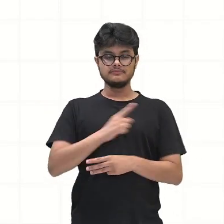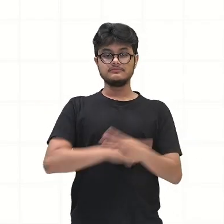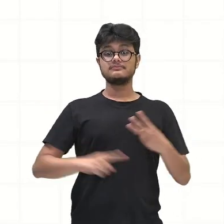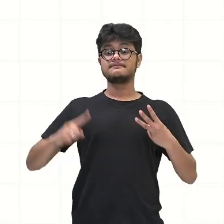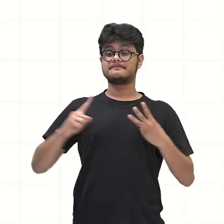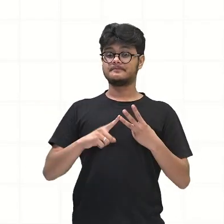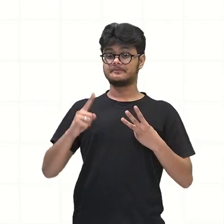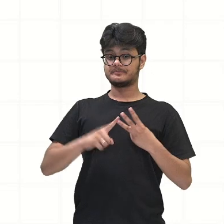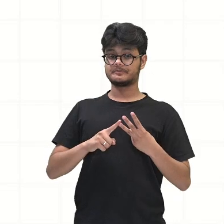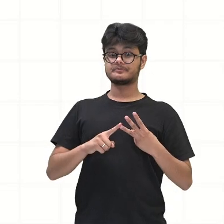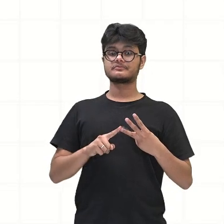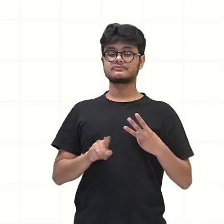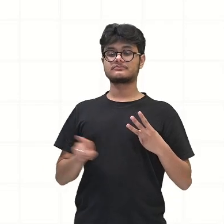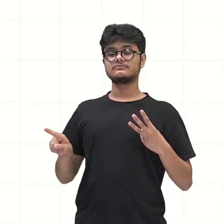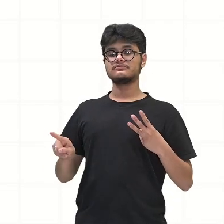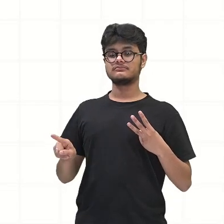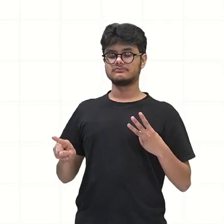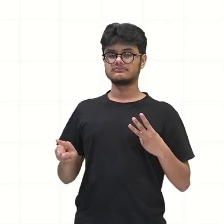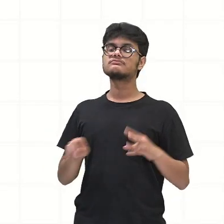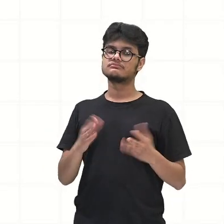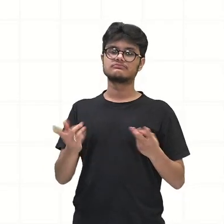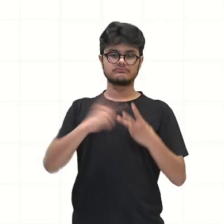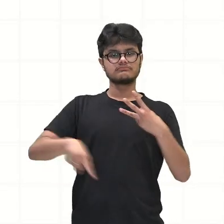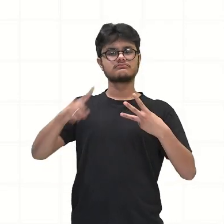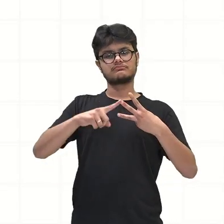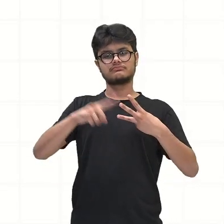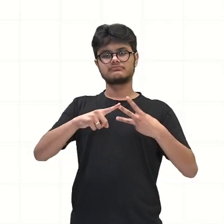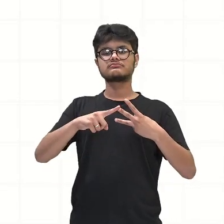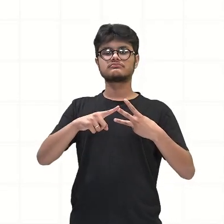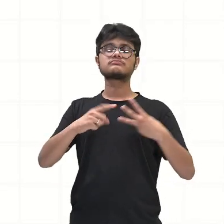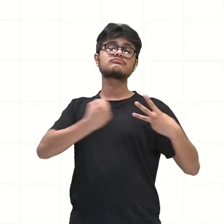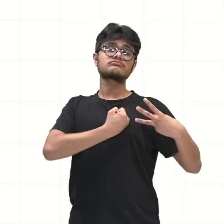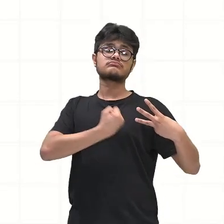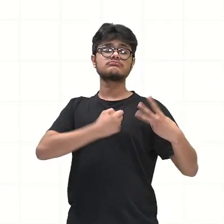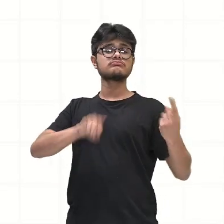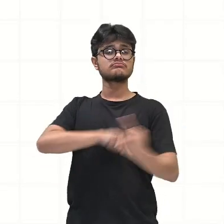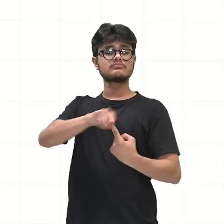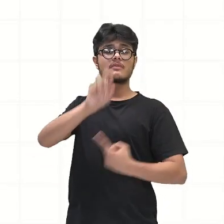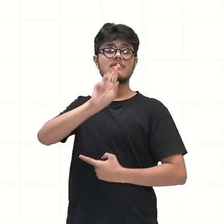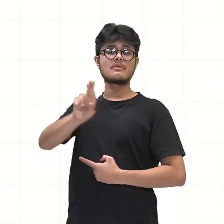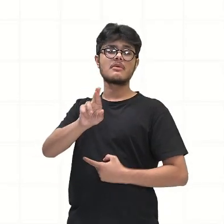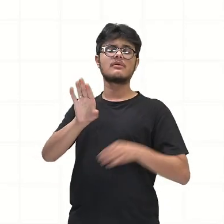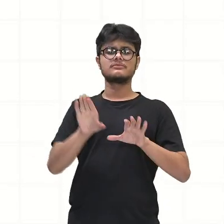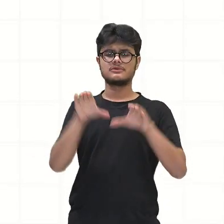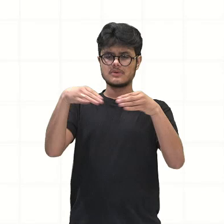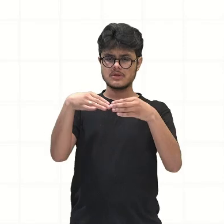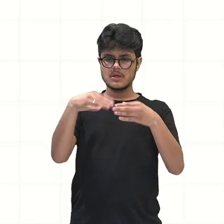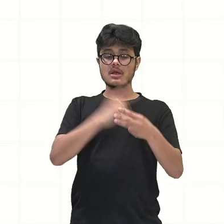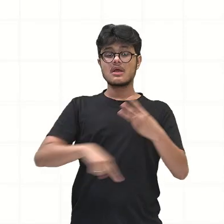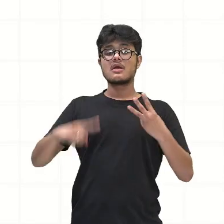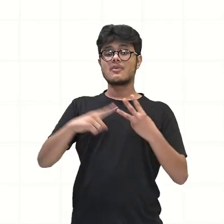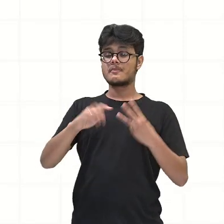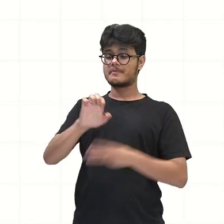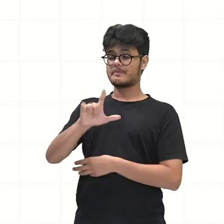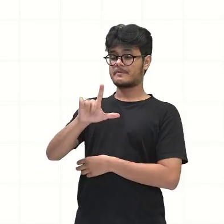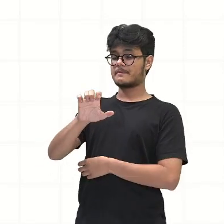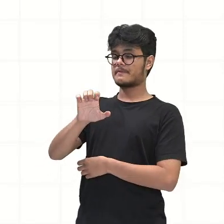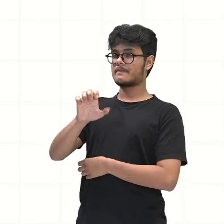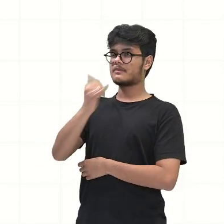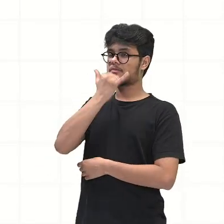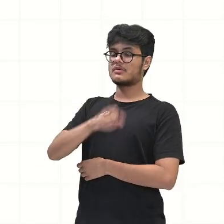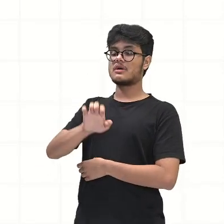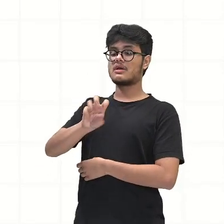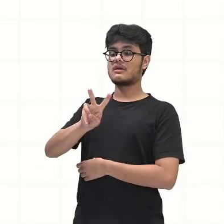pode colocar quantos elementos tem nesse espaço amostral. E agora a gente vai ver o que é um